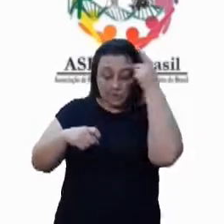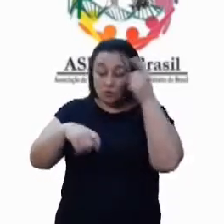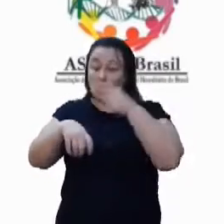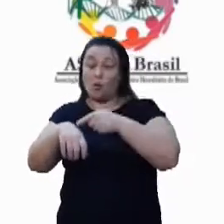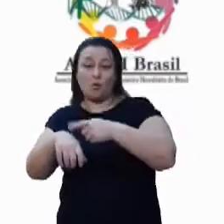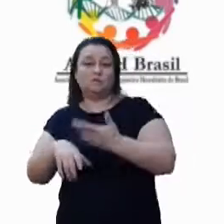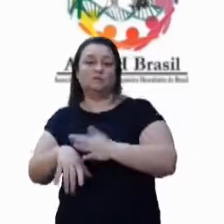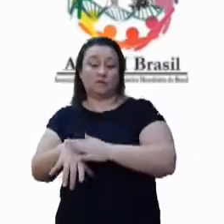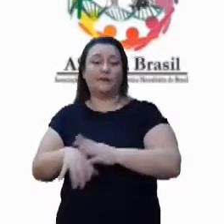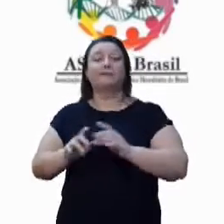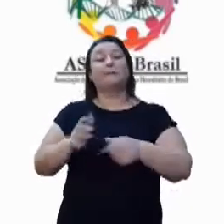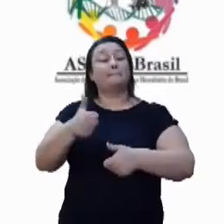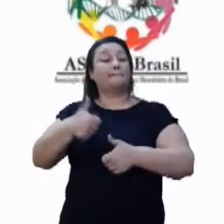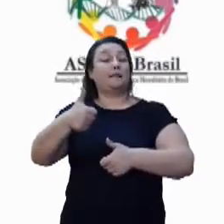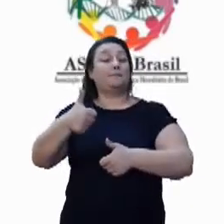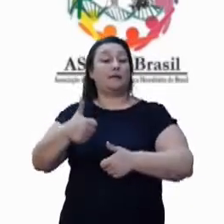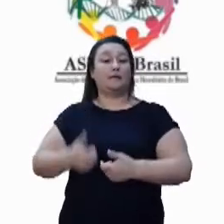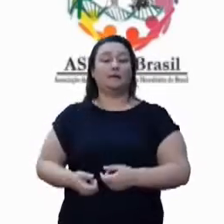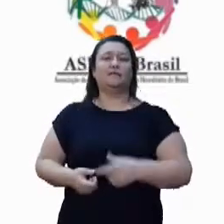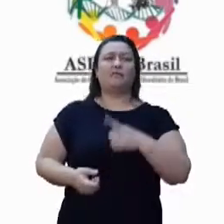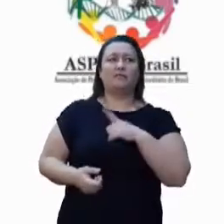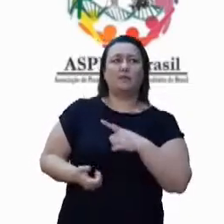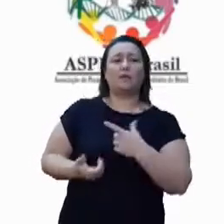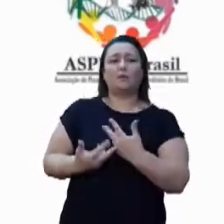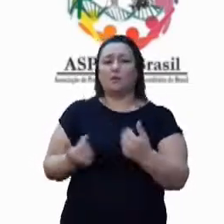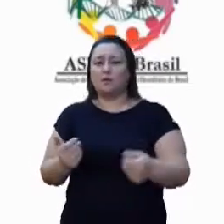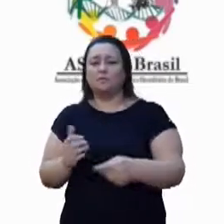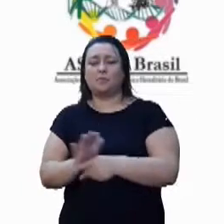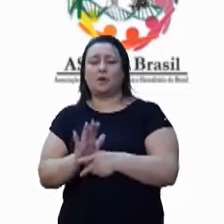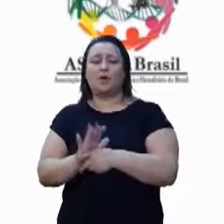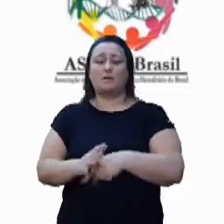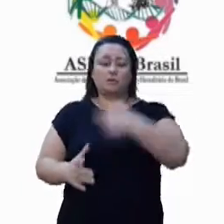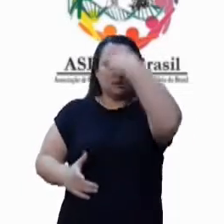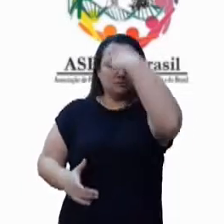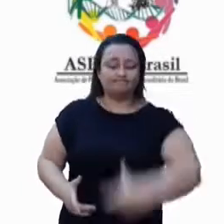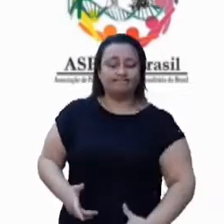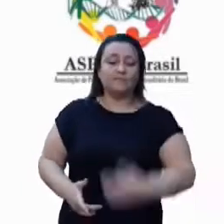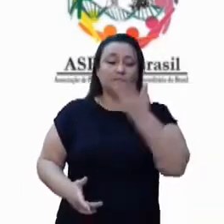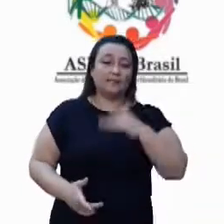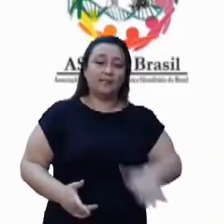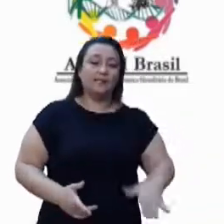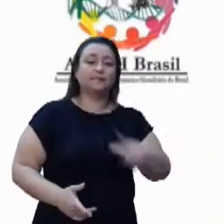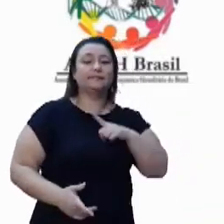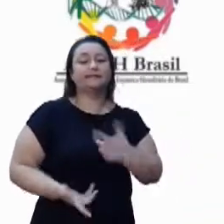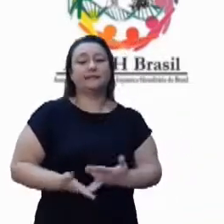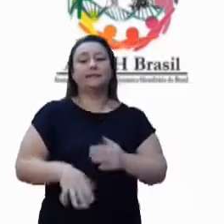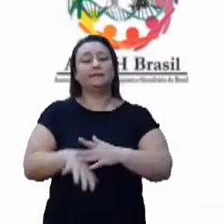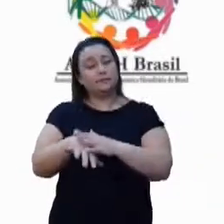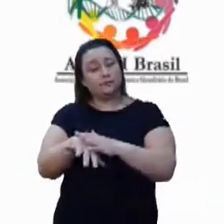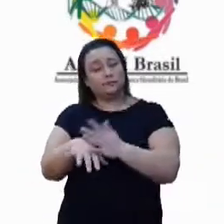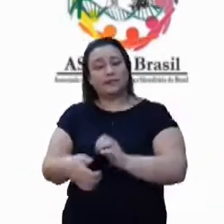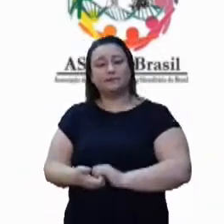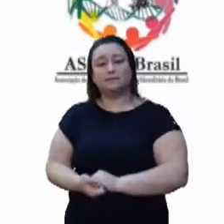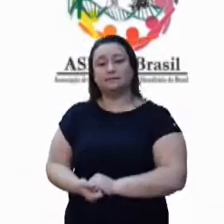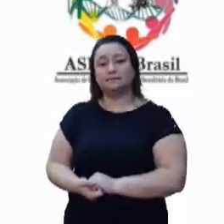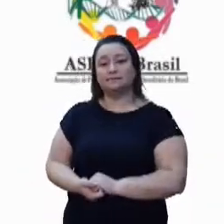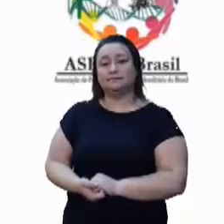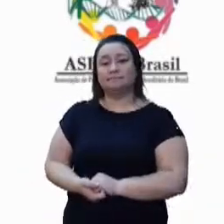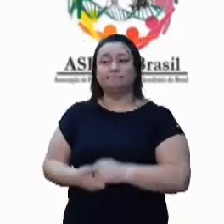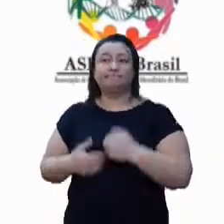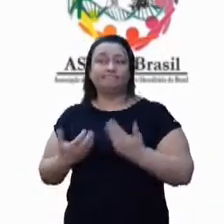tá? Então, a primeira dúvida é se existe algo descrito sobre o estereótipo de crianças com síndrome de Sjögren-Larsen.